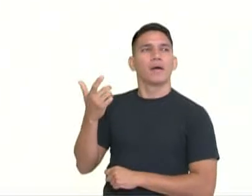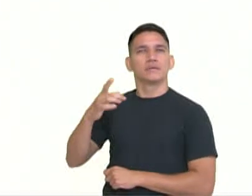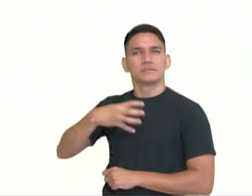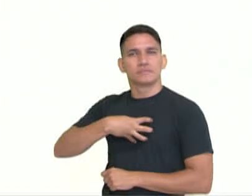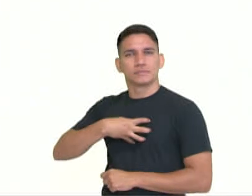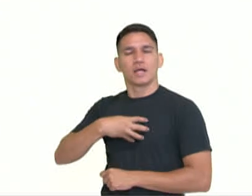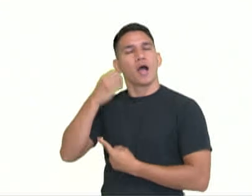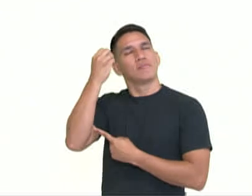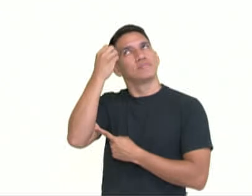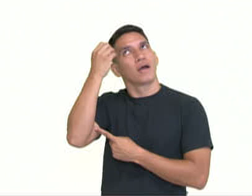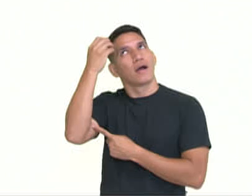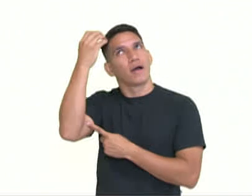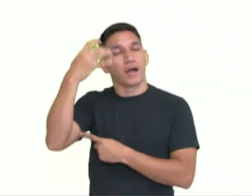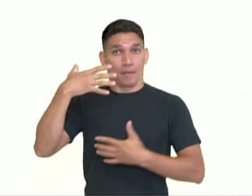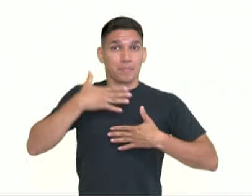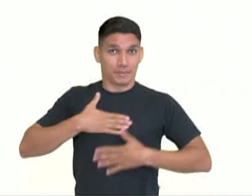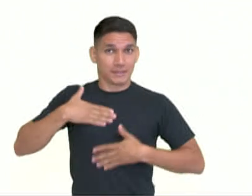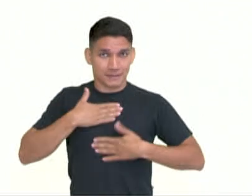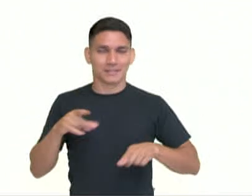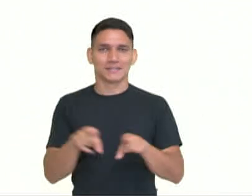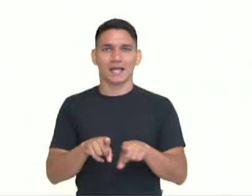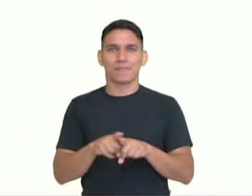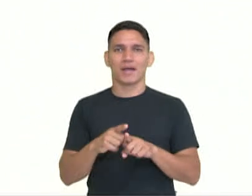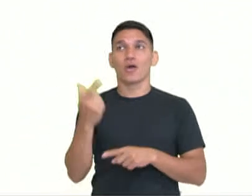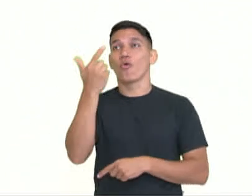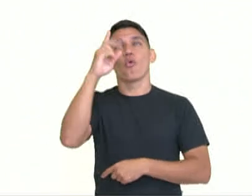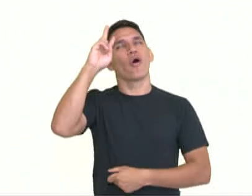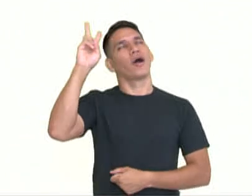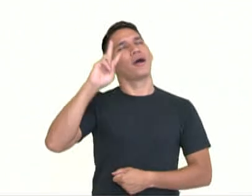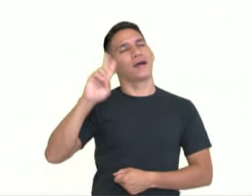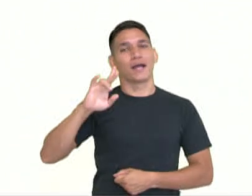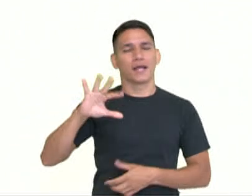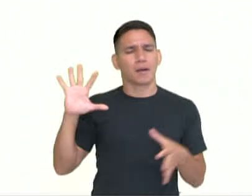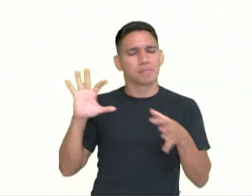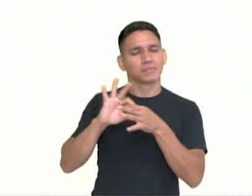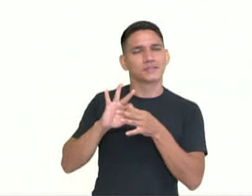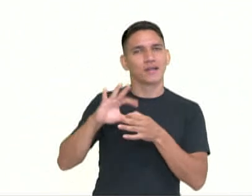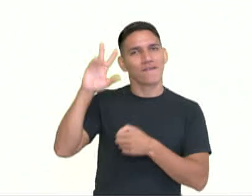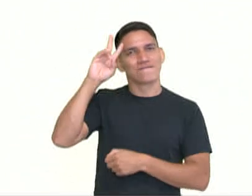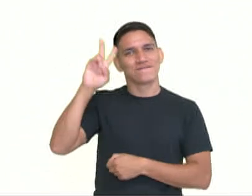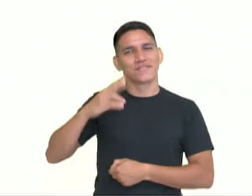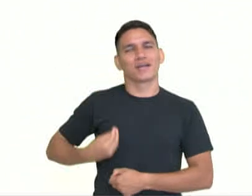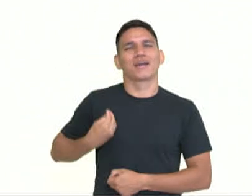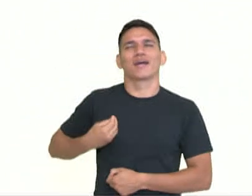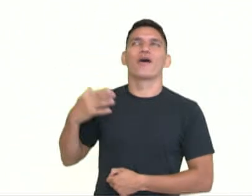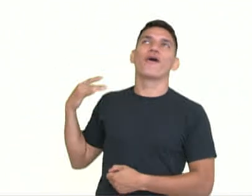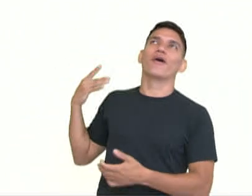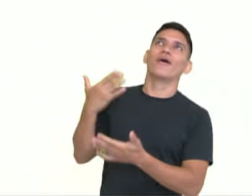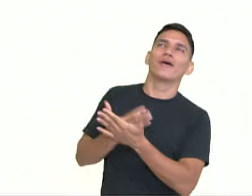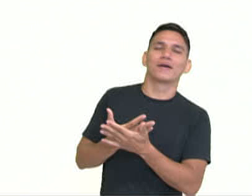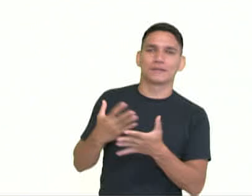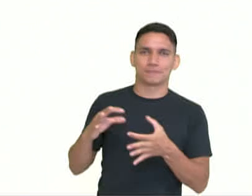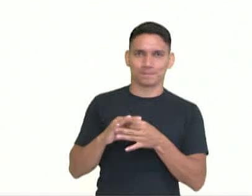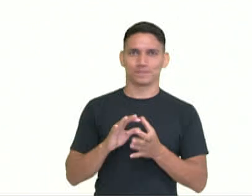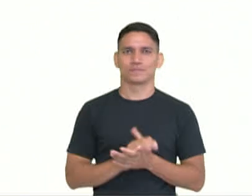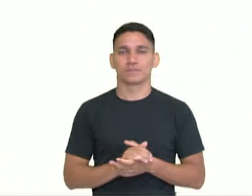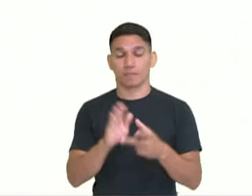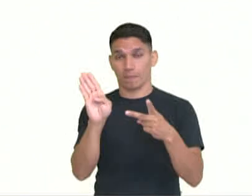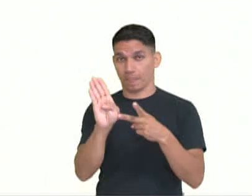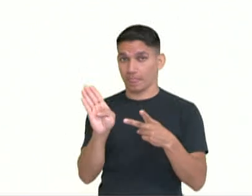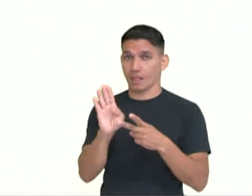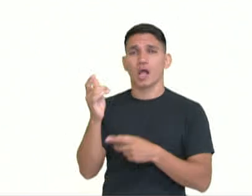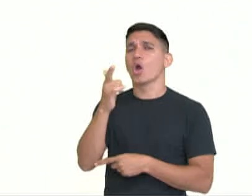viver outras histórias. A leitura pode contribuir com o conhecimento e com a escrita. Vamos encontrar, então, as preposições